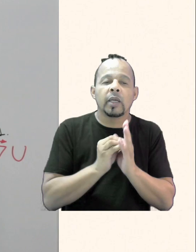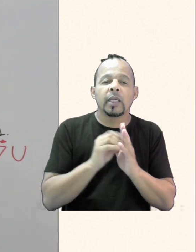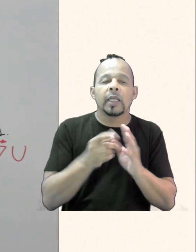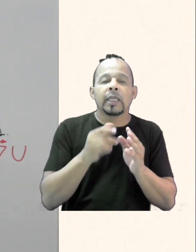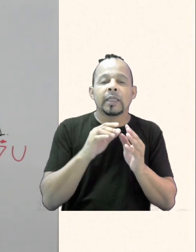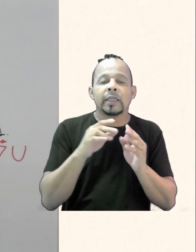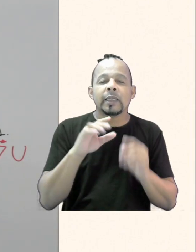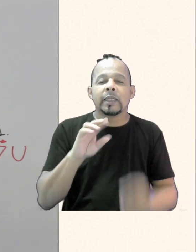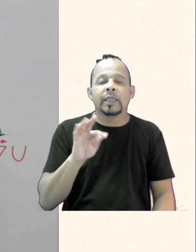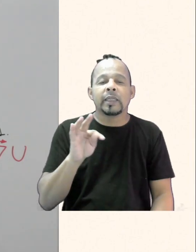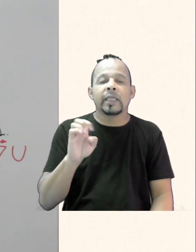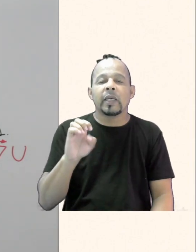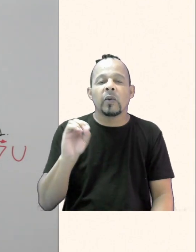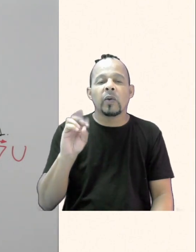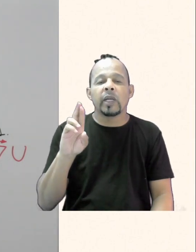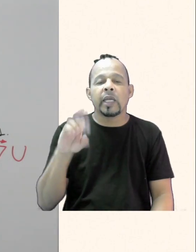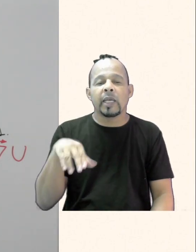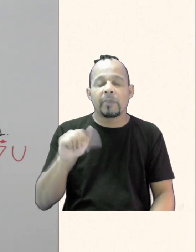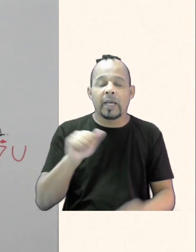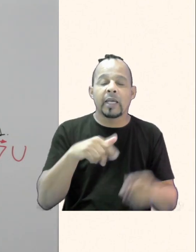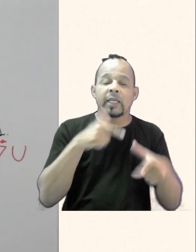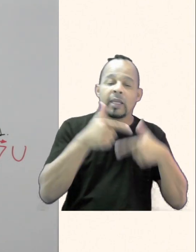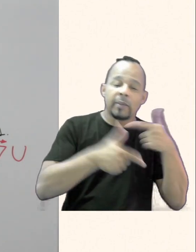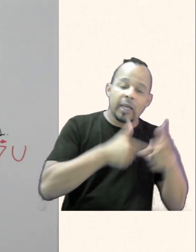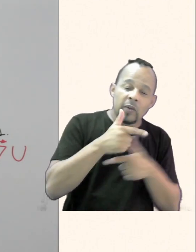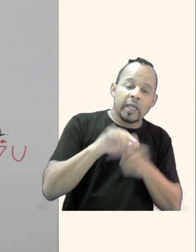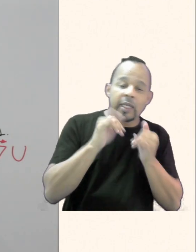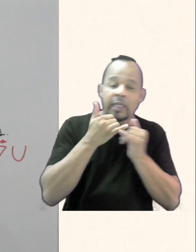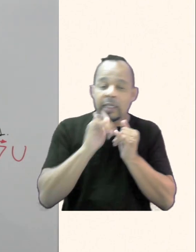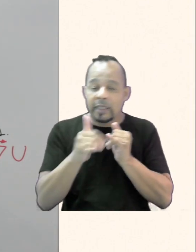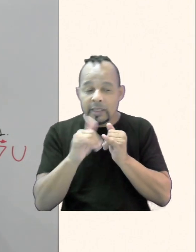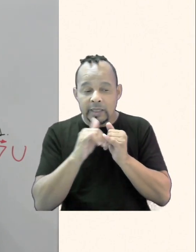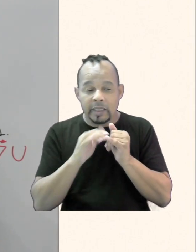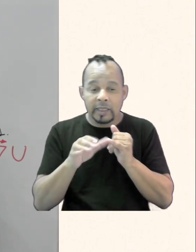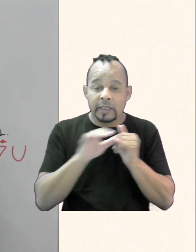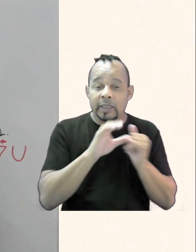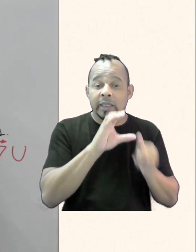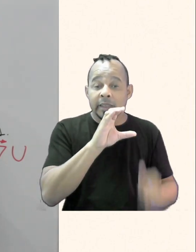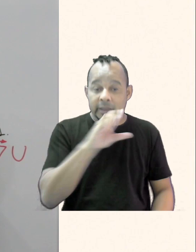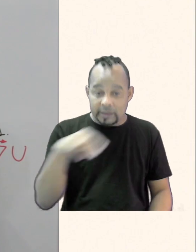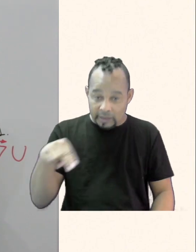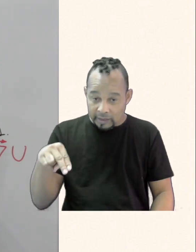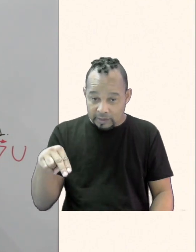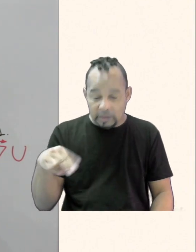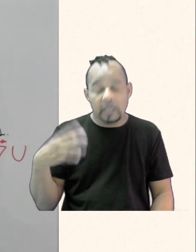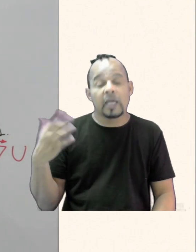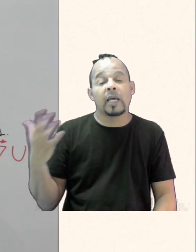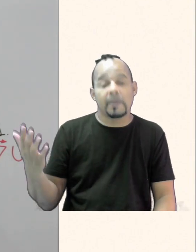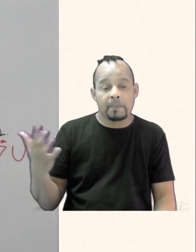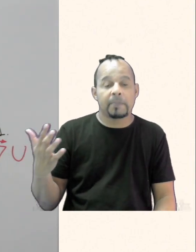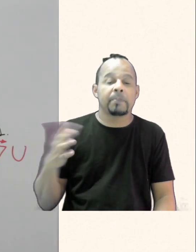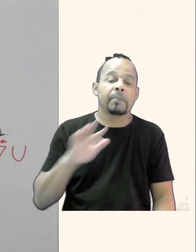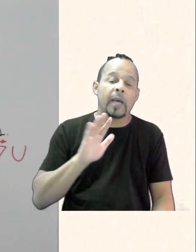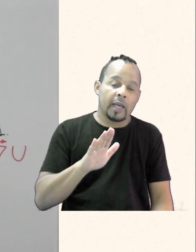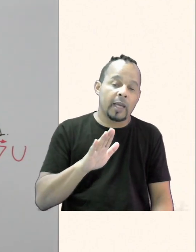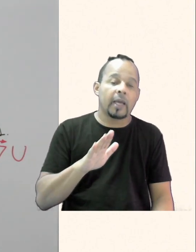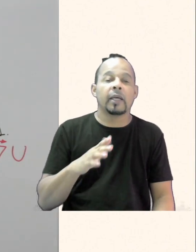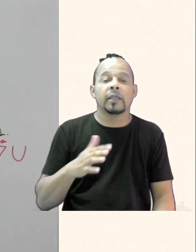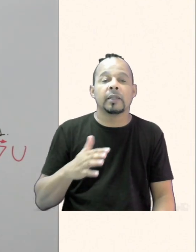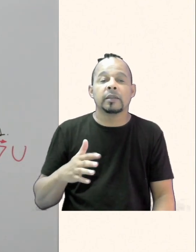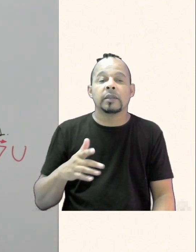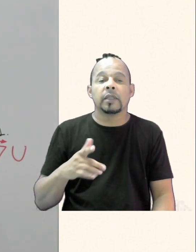do trabalho de energia cinética colocando também as forças não conservativas e teríamos a conservação